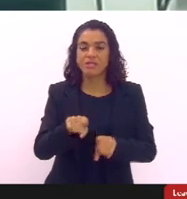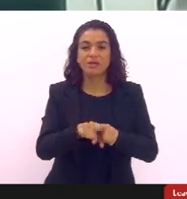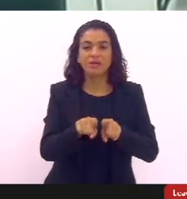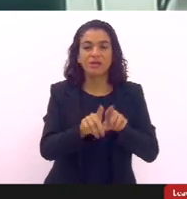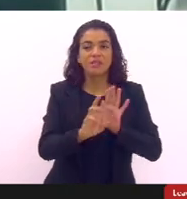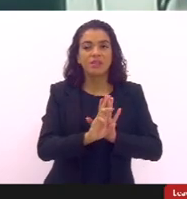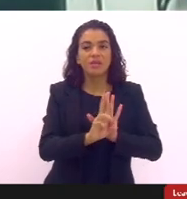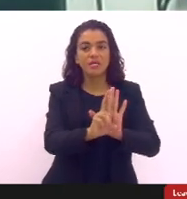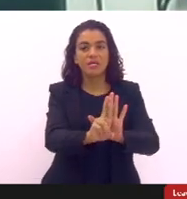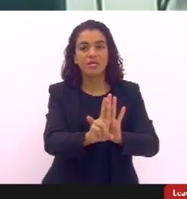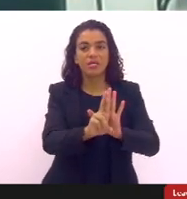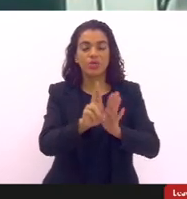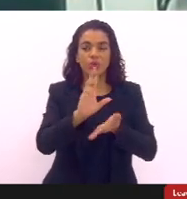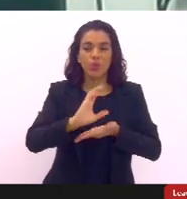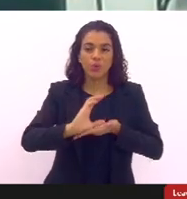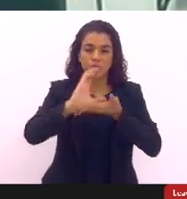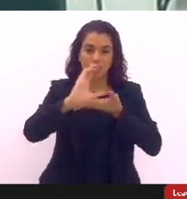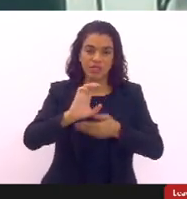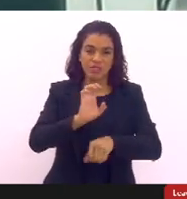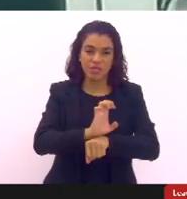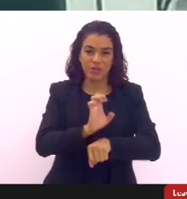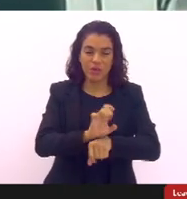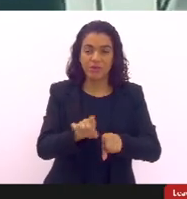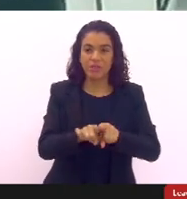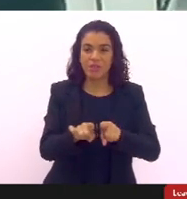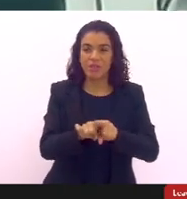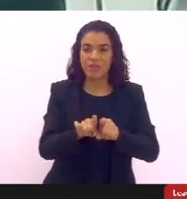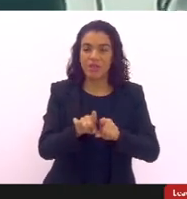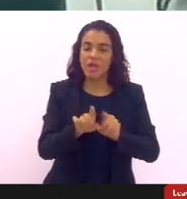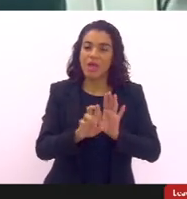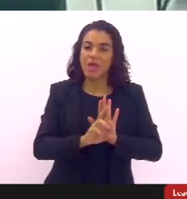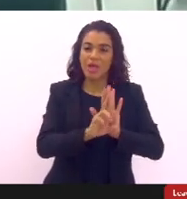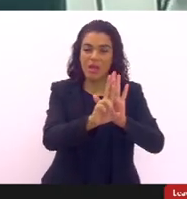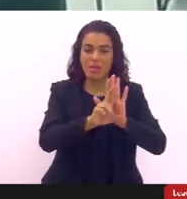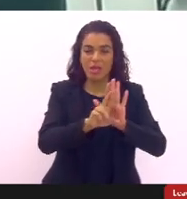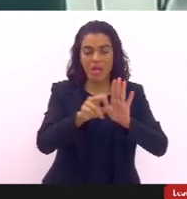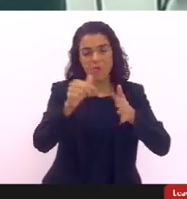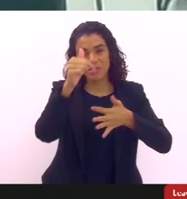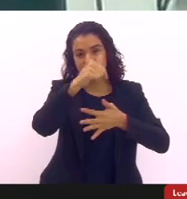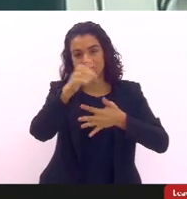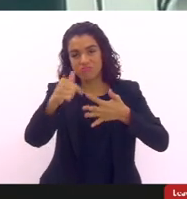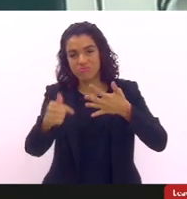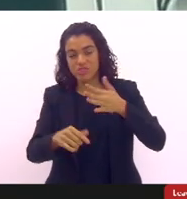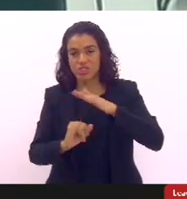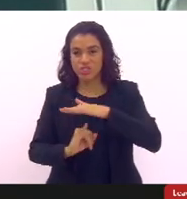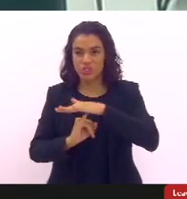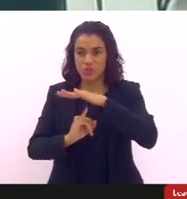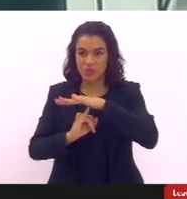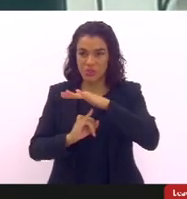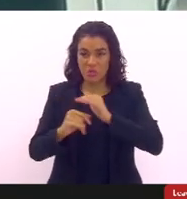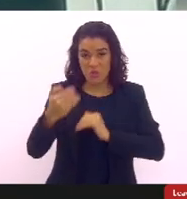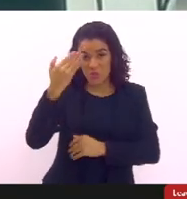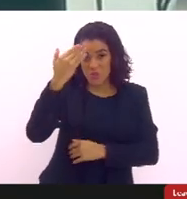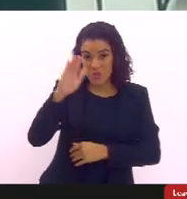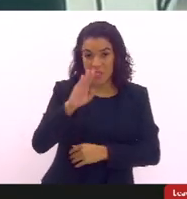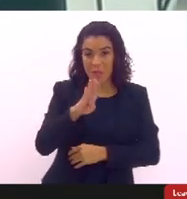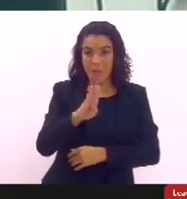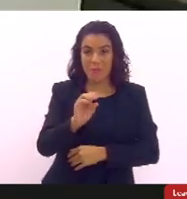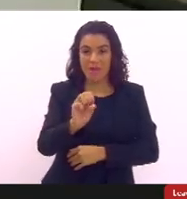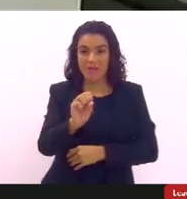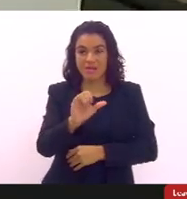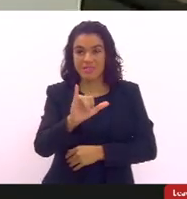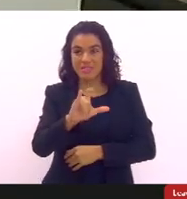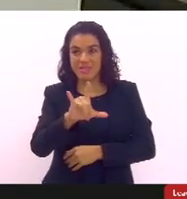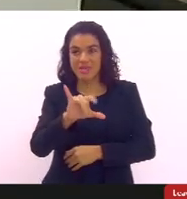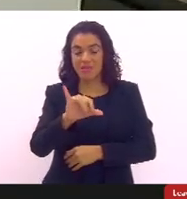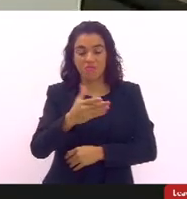representantes do Conselho Estadual e representantes de outras instituições. Eu não sei se o Basílio está por aí, que também é